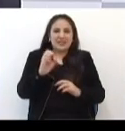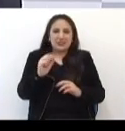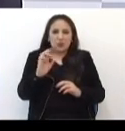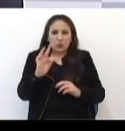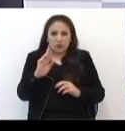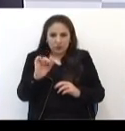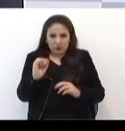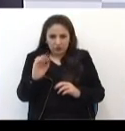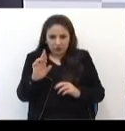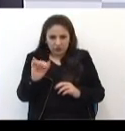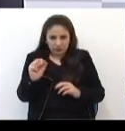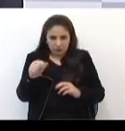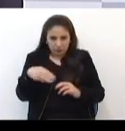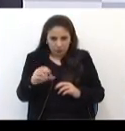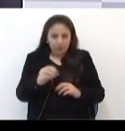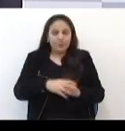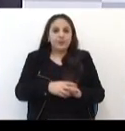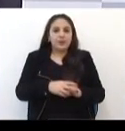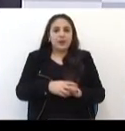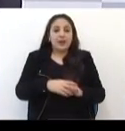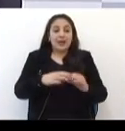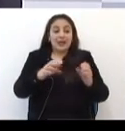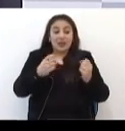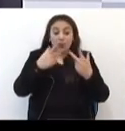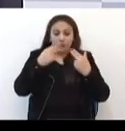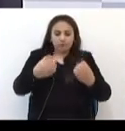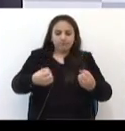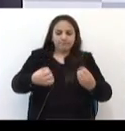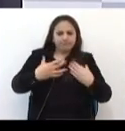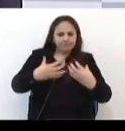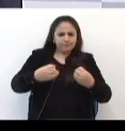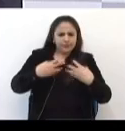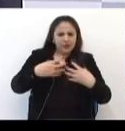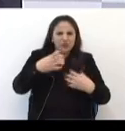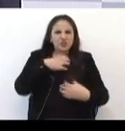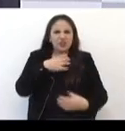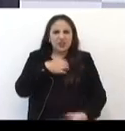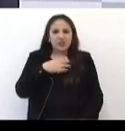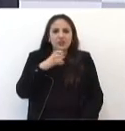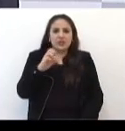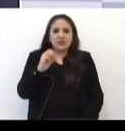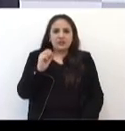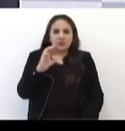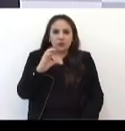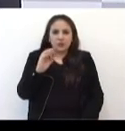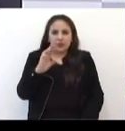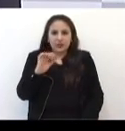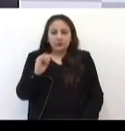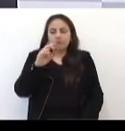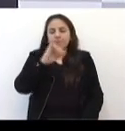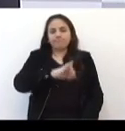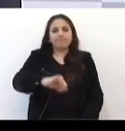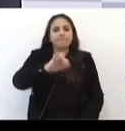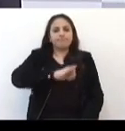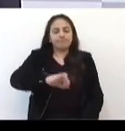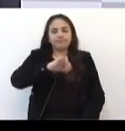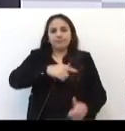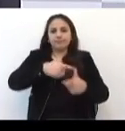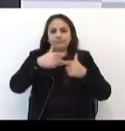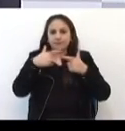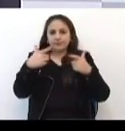a própria pessoa se educa através de um método chamado método escoteiro e que tem uma importância muito